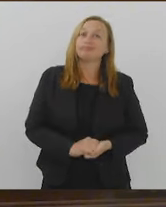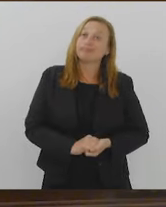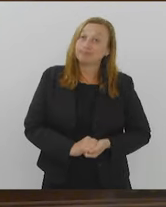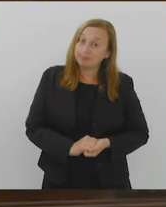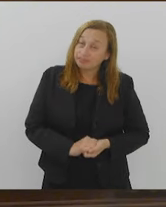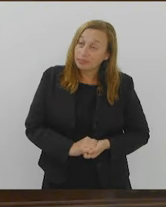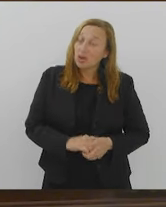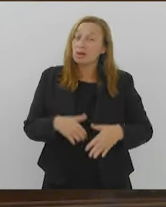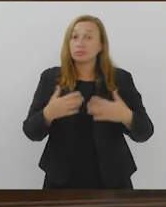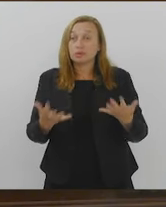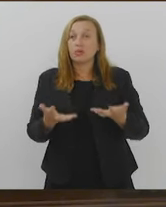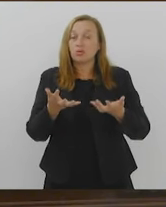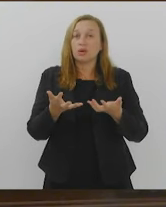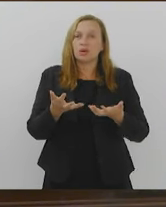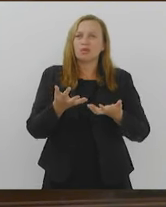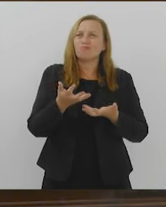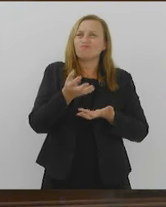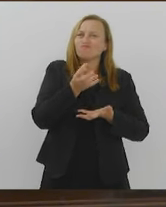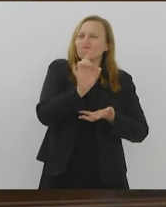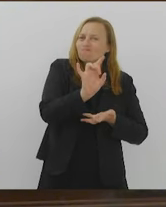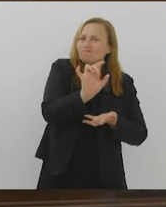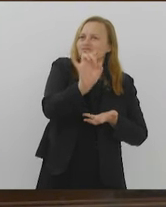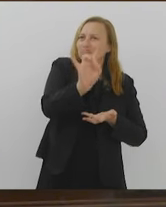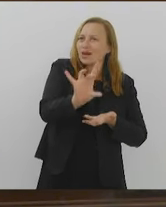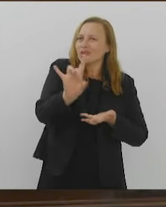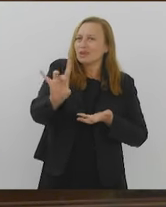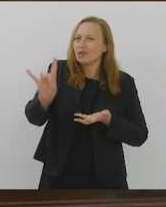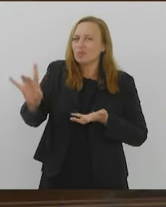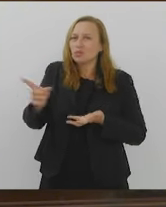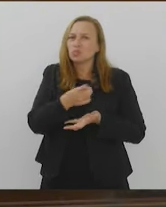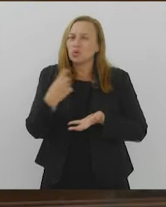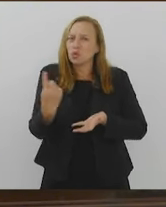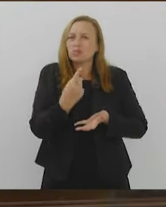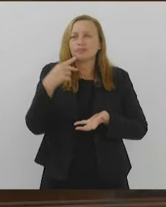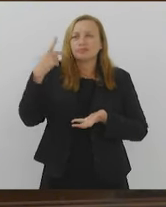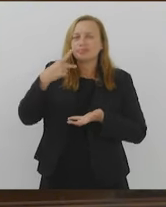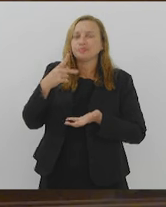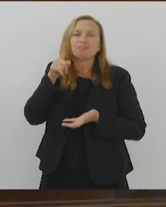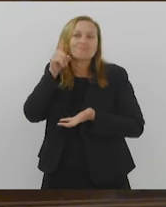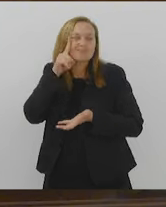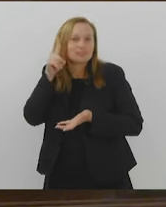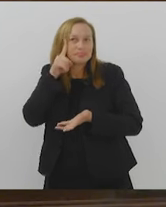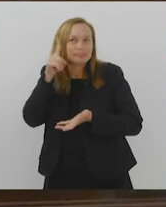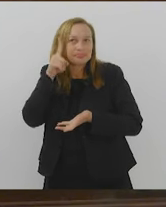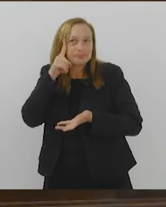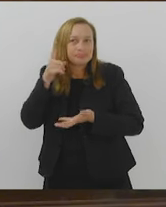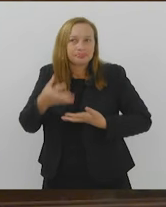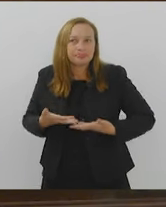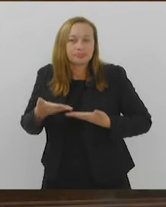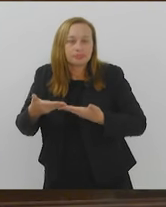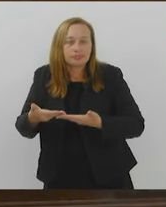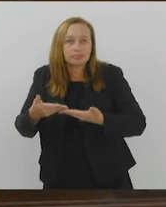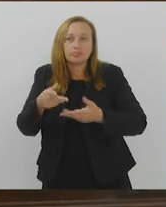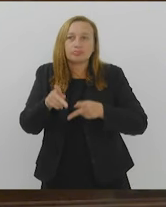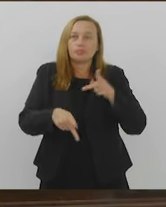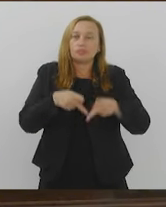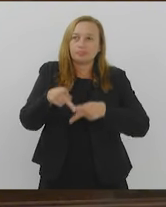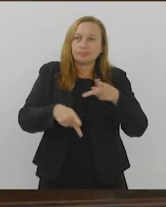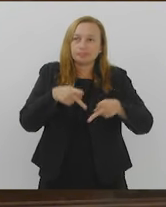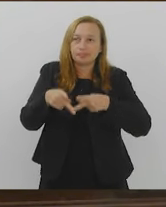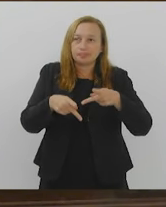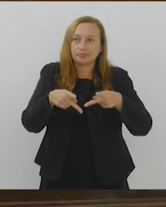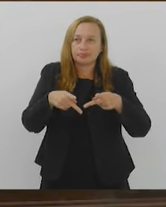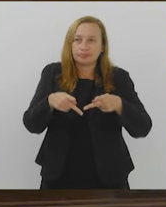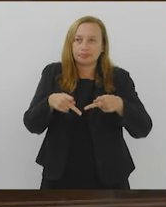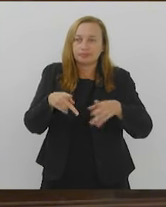Então eu quero aqui, cada um tem, nós políticos, todos os dias recebemos o povo para tratar de anseios da demanda